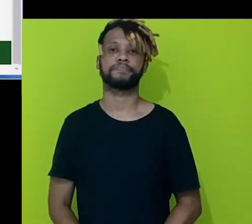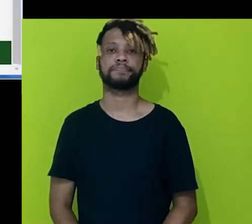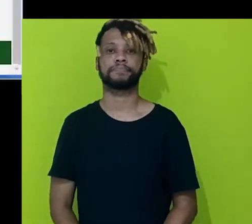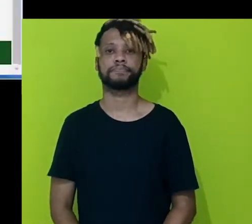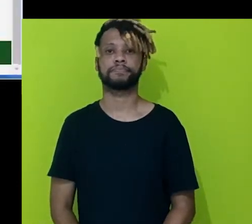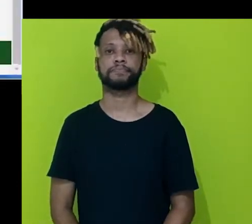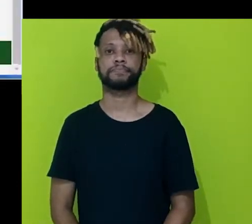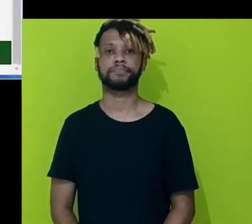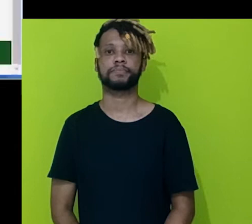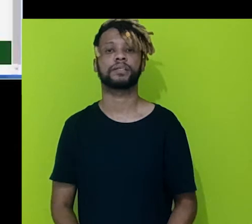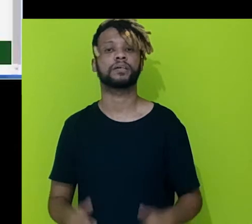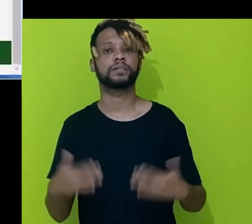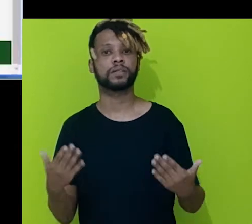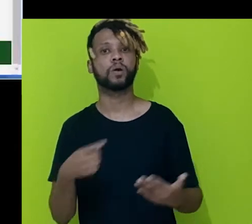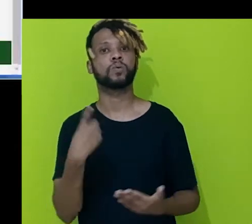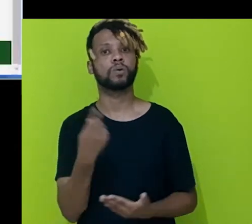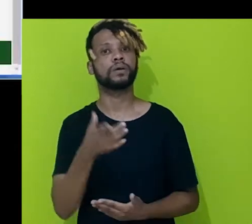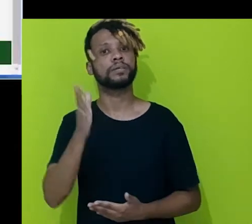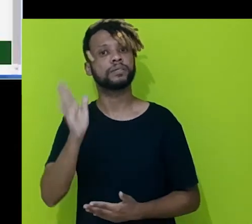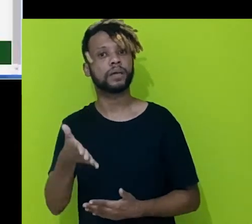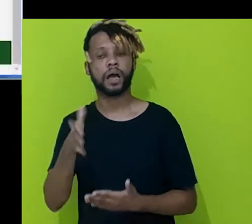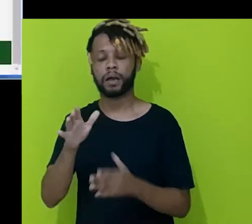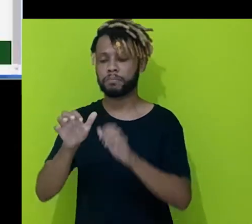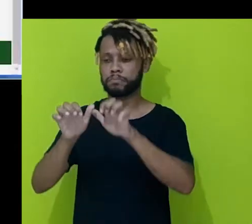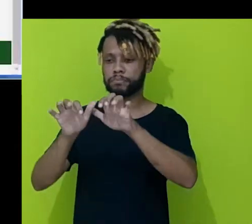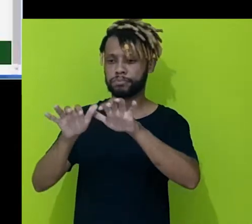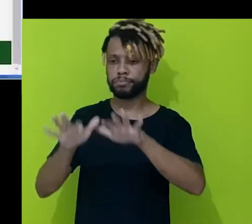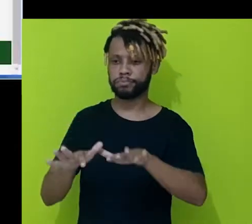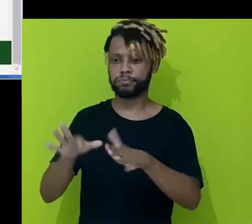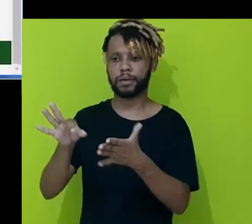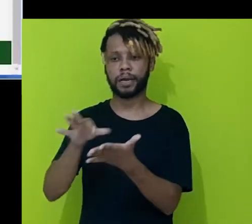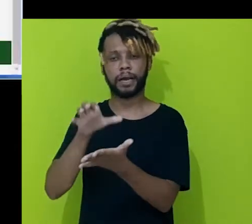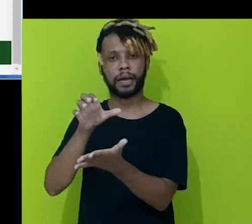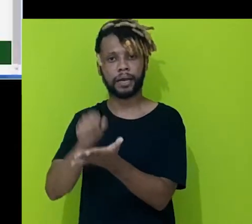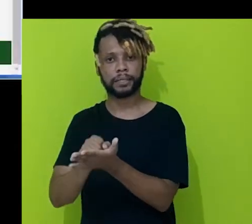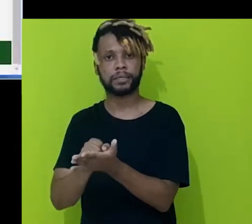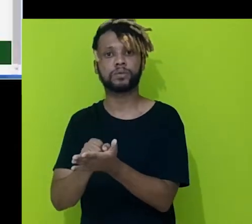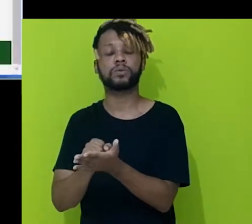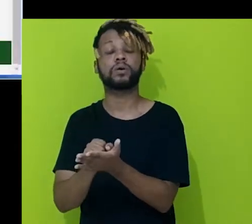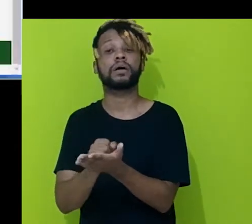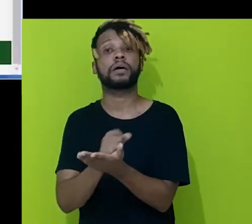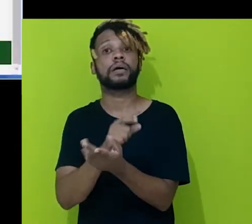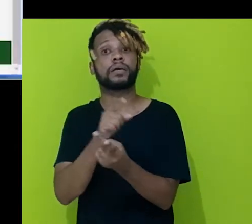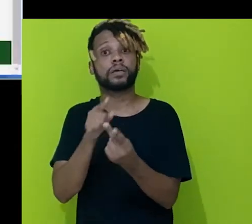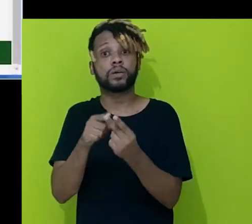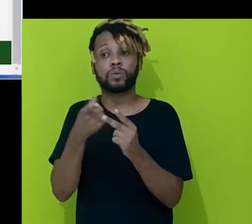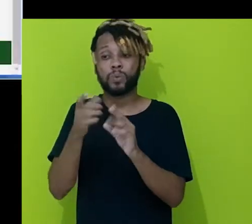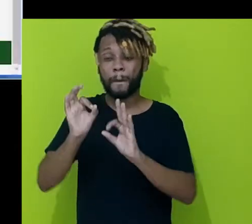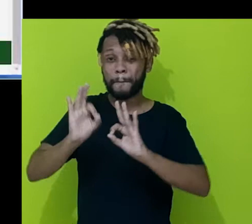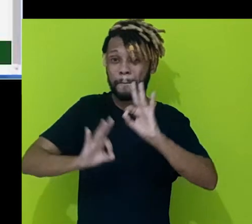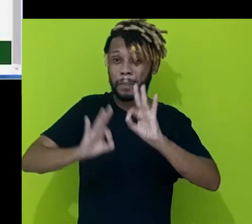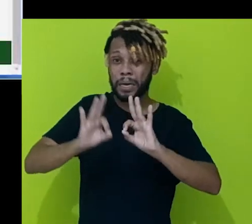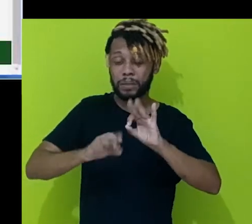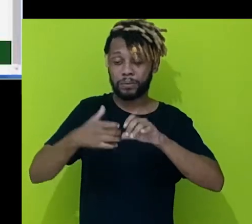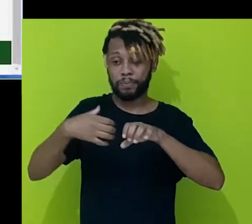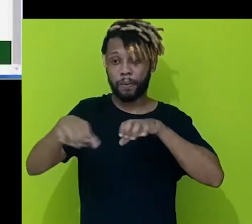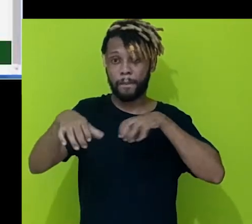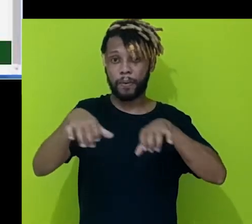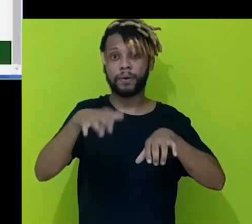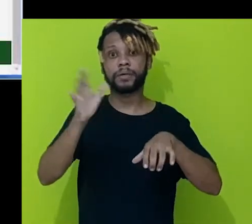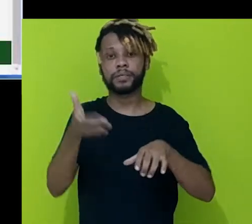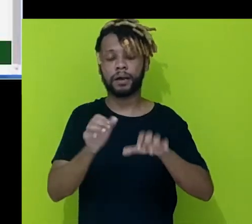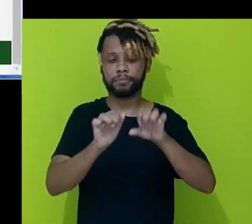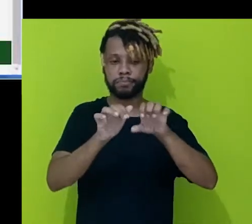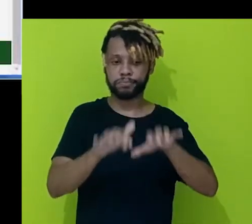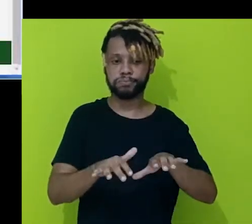Então, a gente já cadastrou o local de realização, e no plano de distribuição já cadastramos a apresentação musical, que